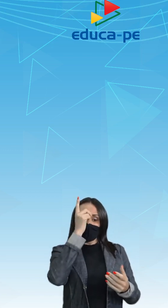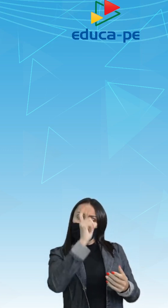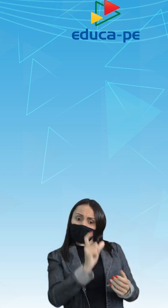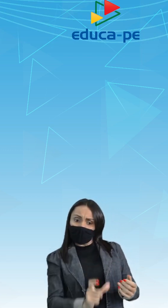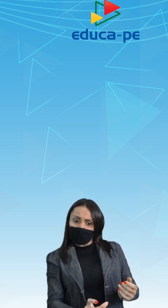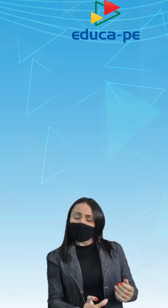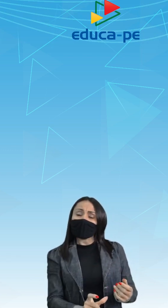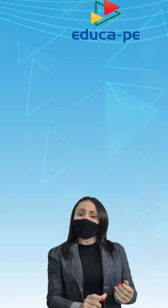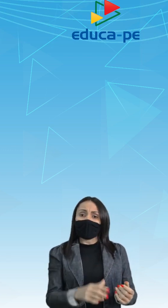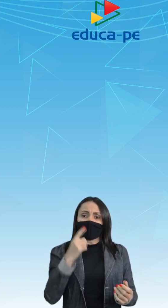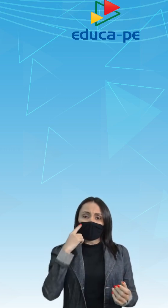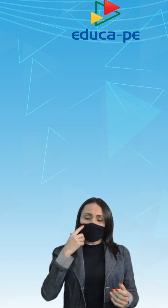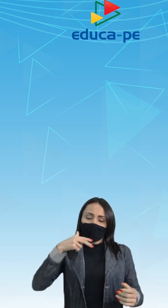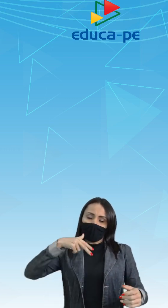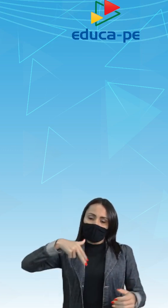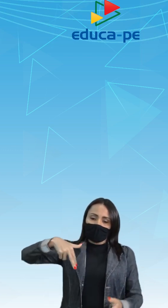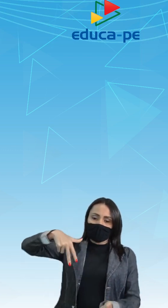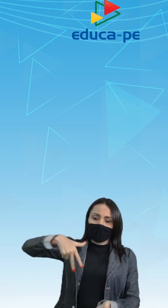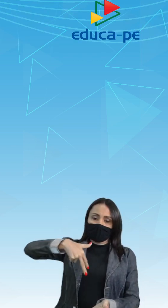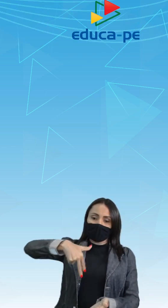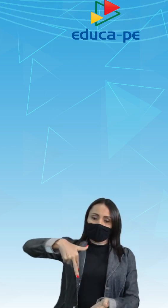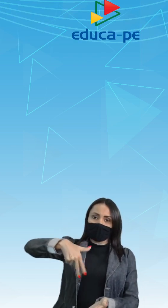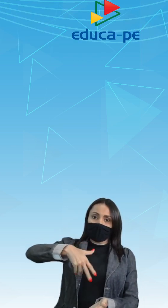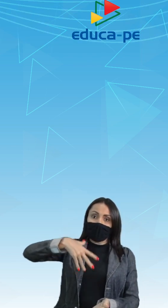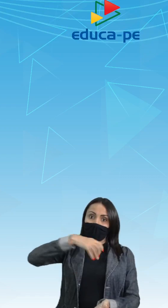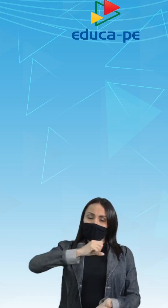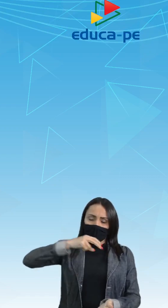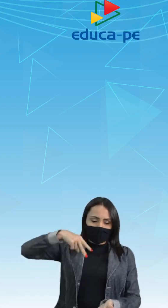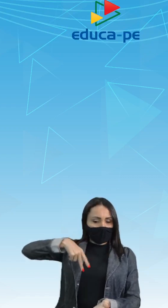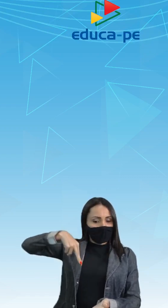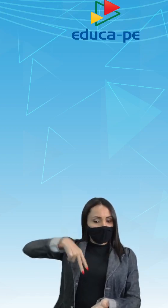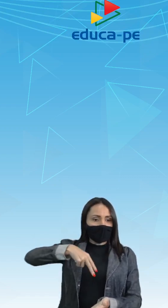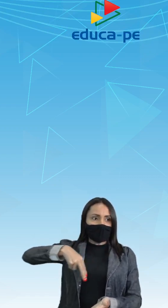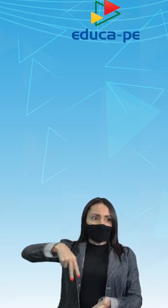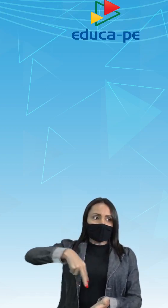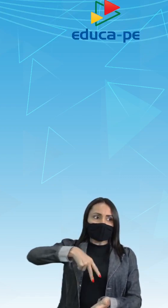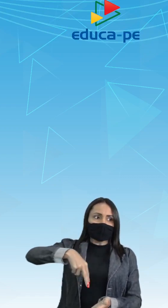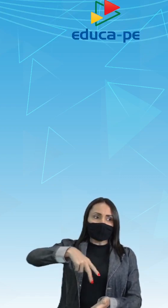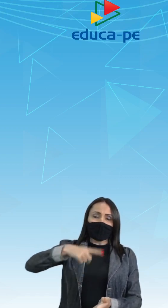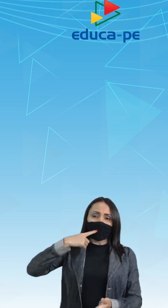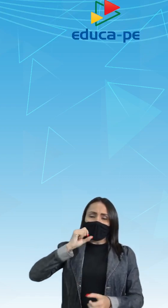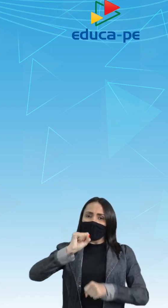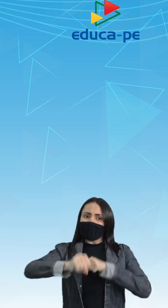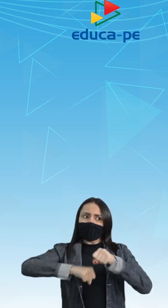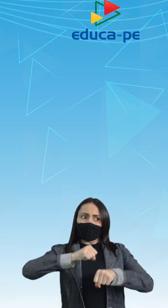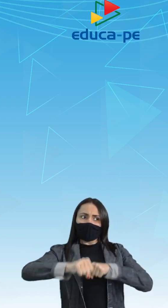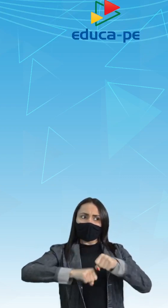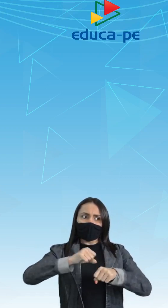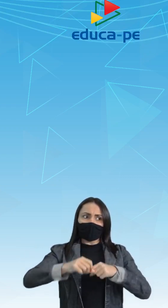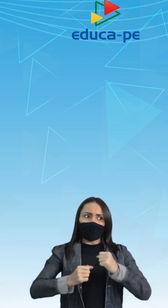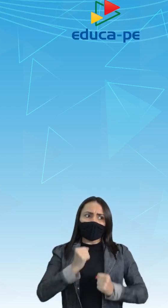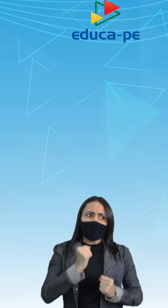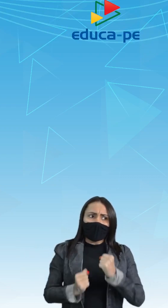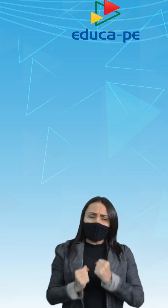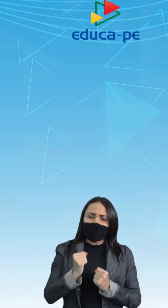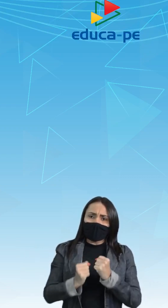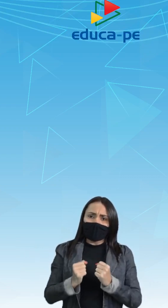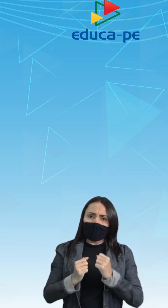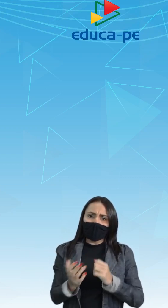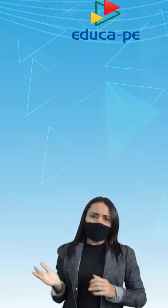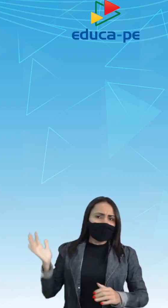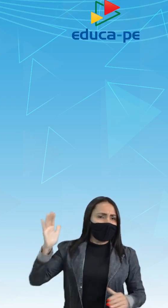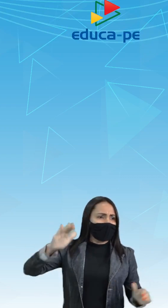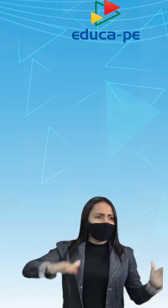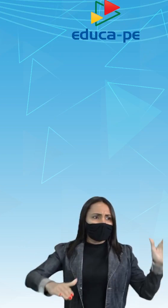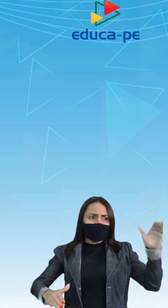está ali caminhando rapidamente ou ela está pedalando, ou correndo, ou nadando, ou